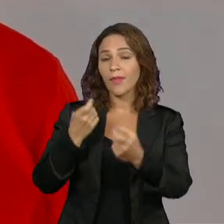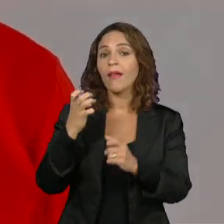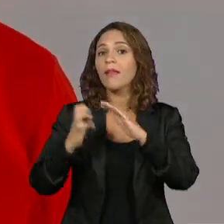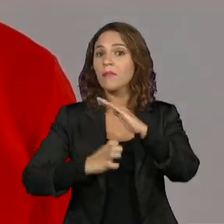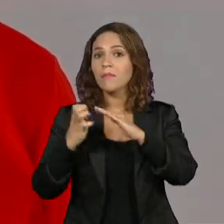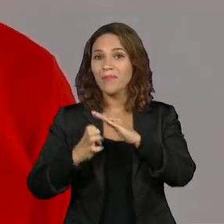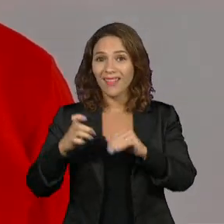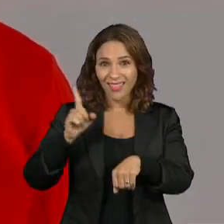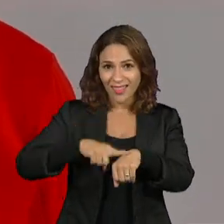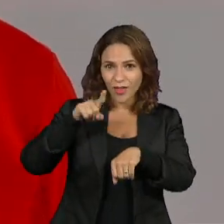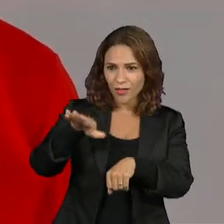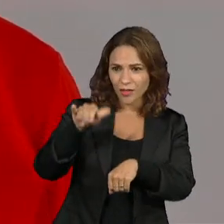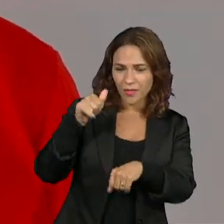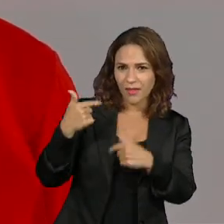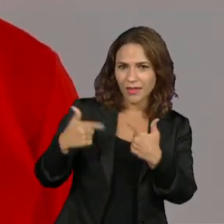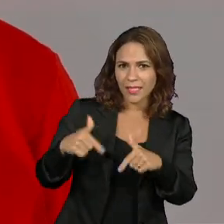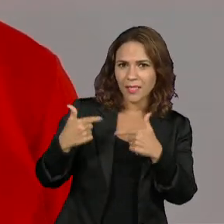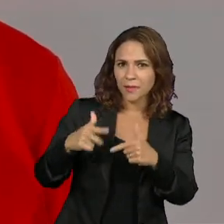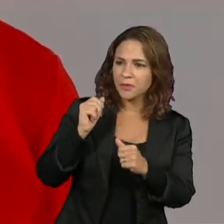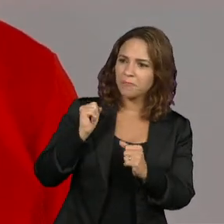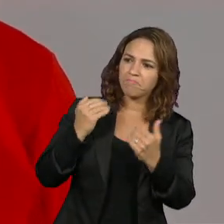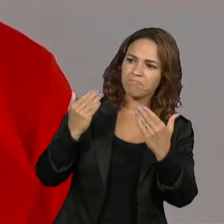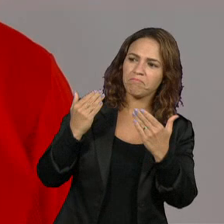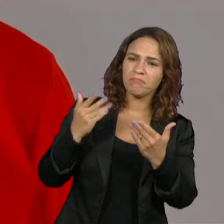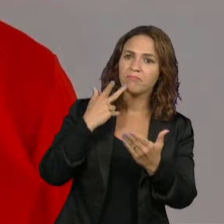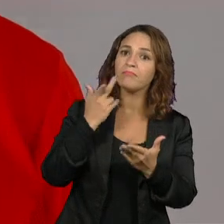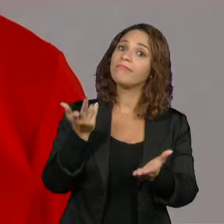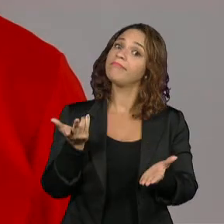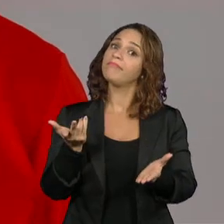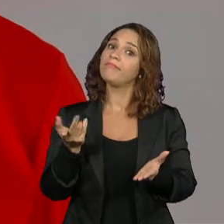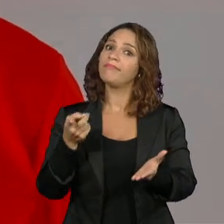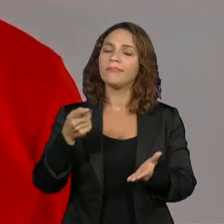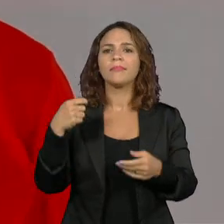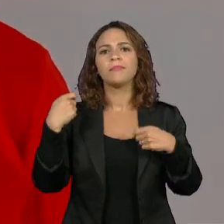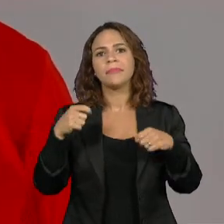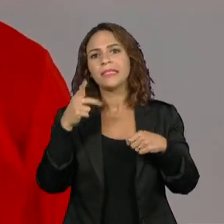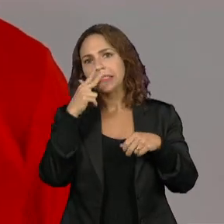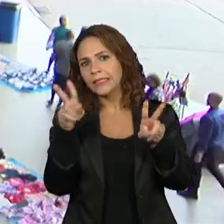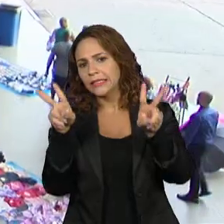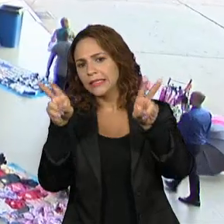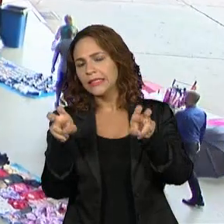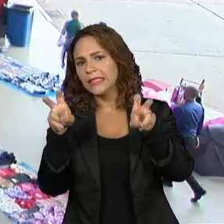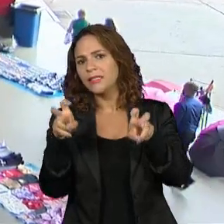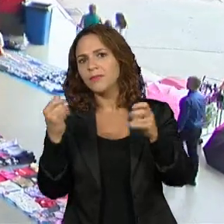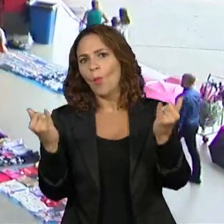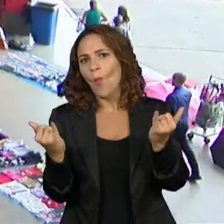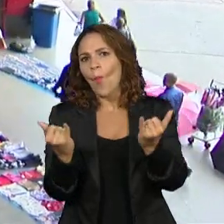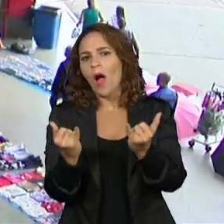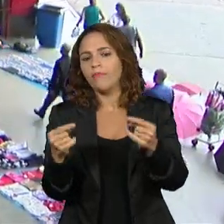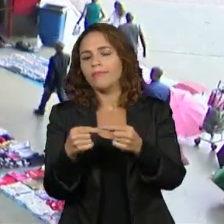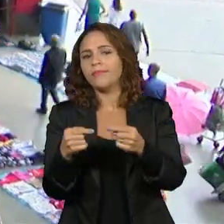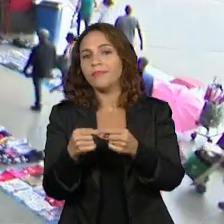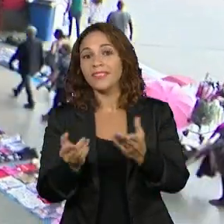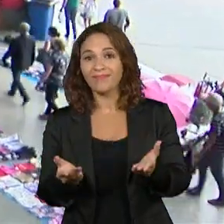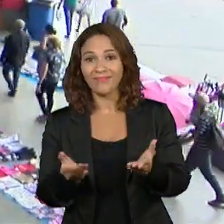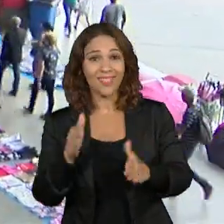contratação, podem exigir que a pessoa esteja com o que chama de adequado. As pessoas acham que a